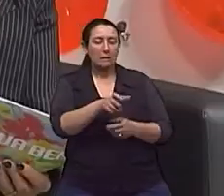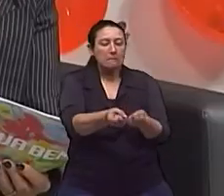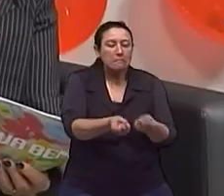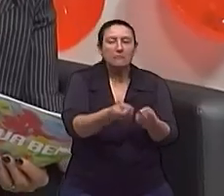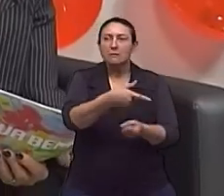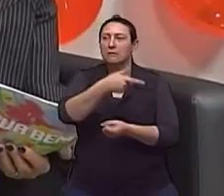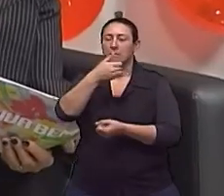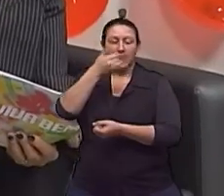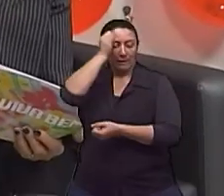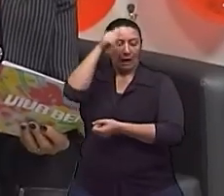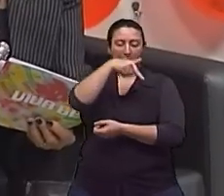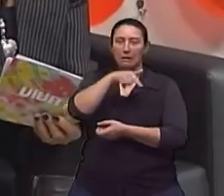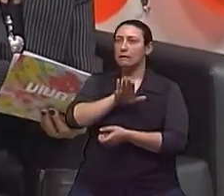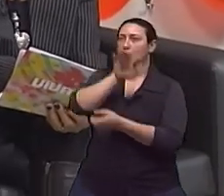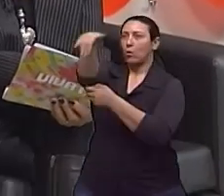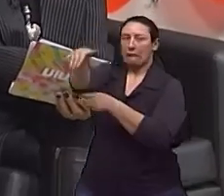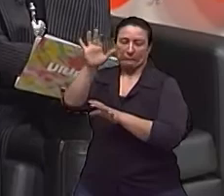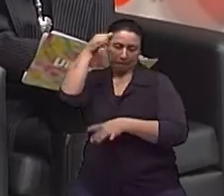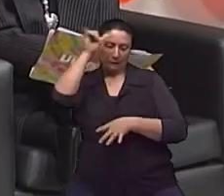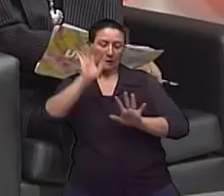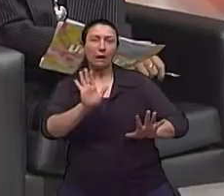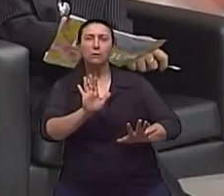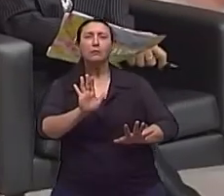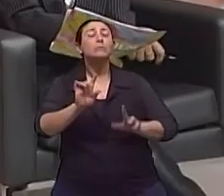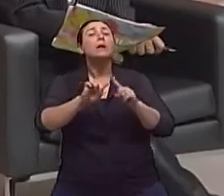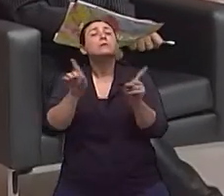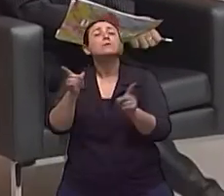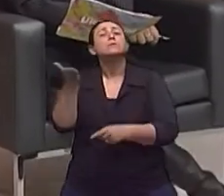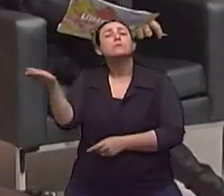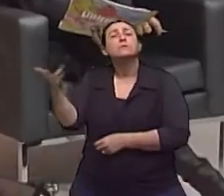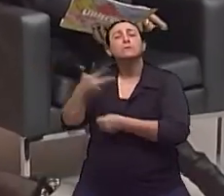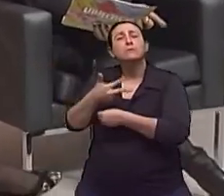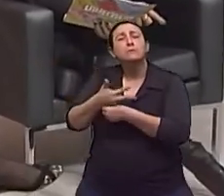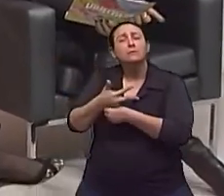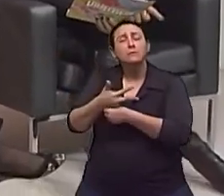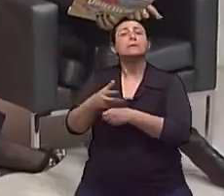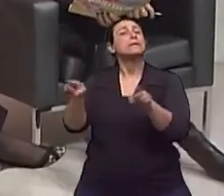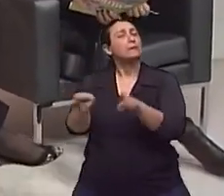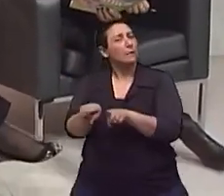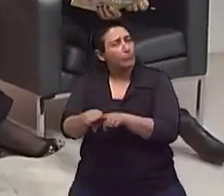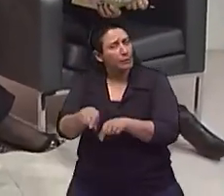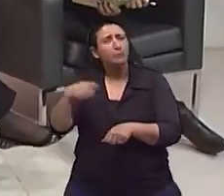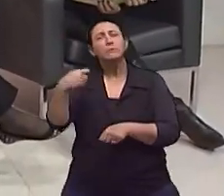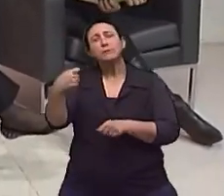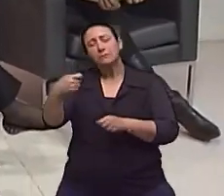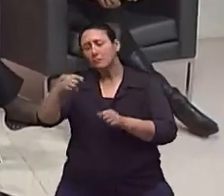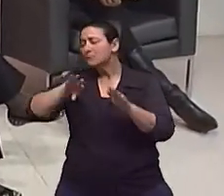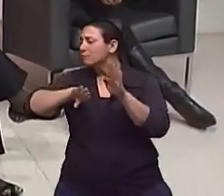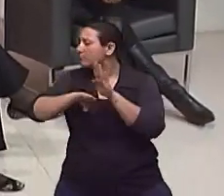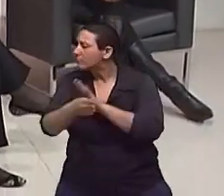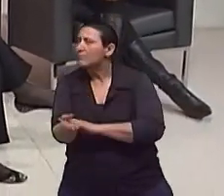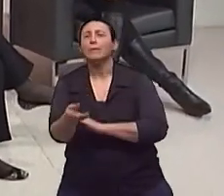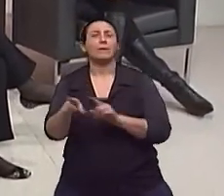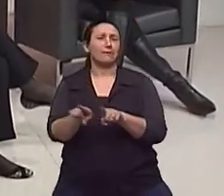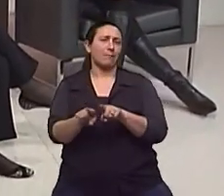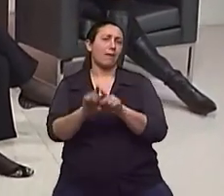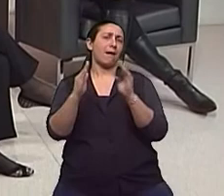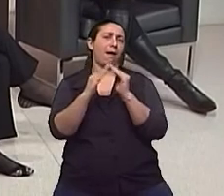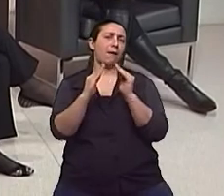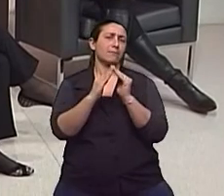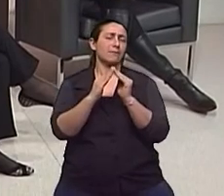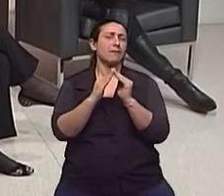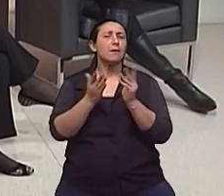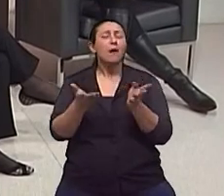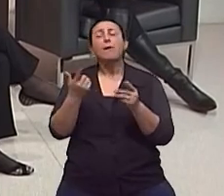ser fazer isso mesmo tipo de prevenção por idoso adaptar a cada aba duas com a ser um basaltos exatamente